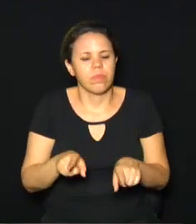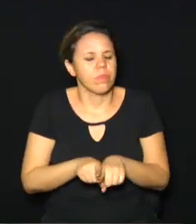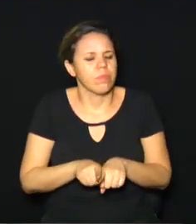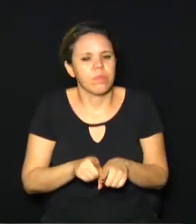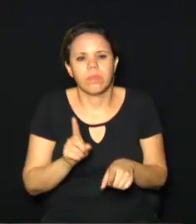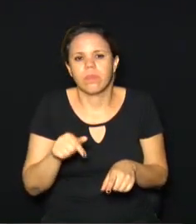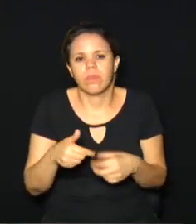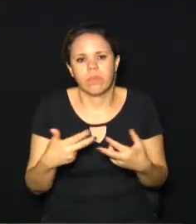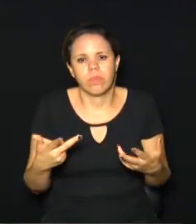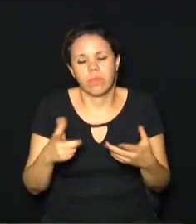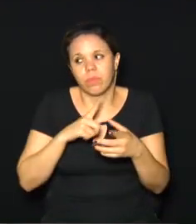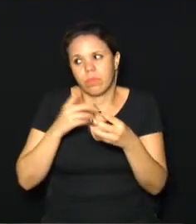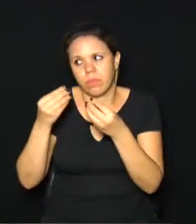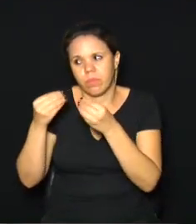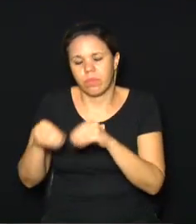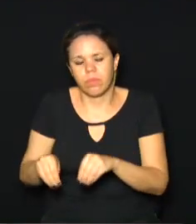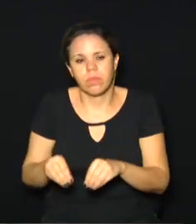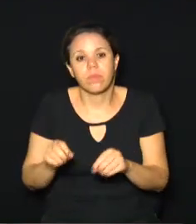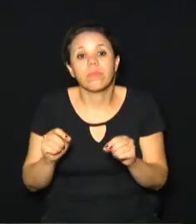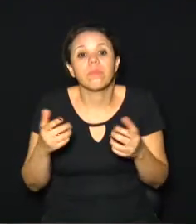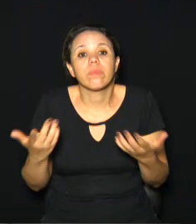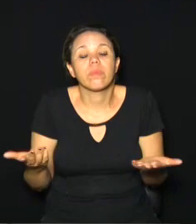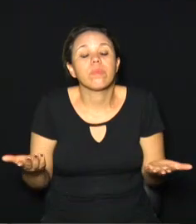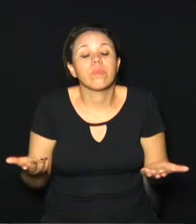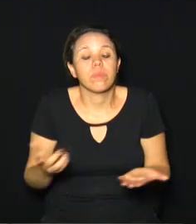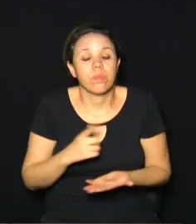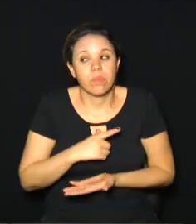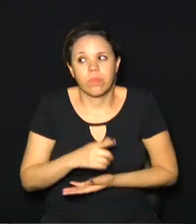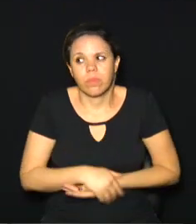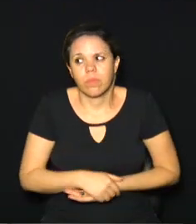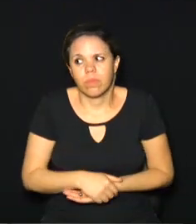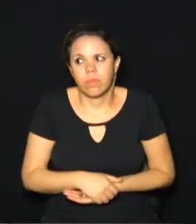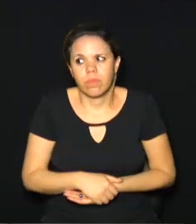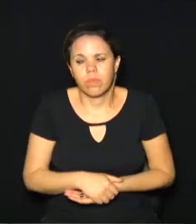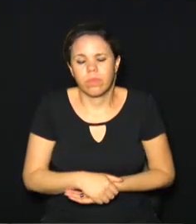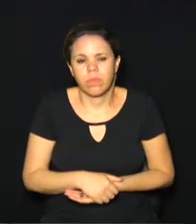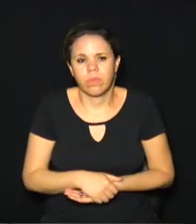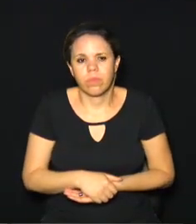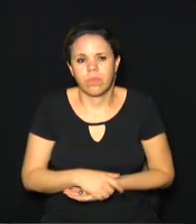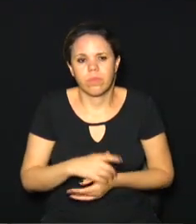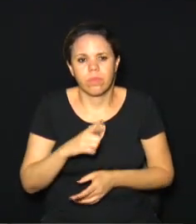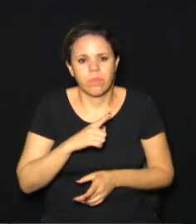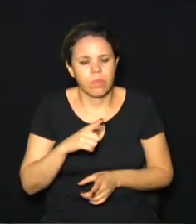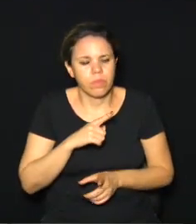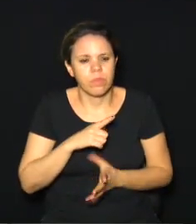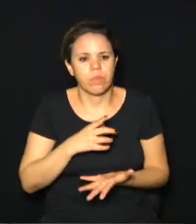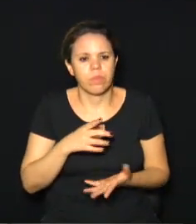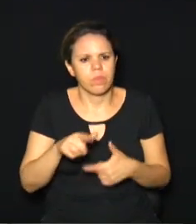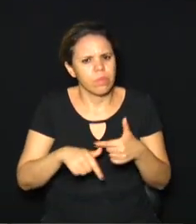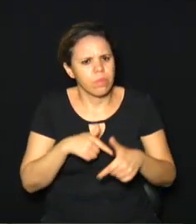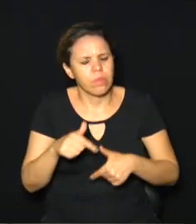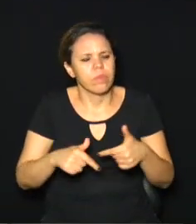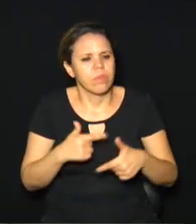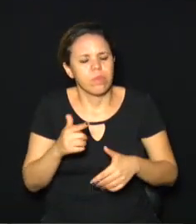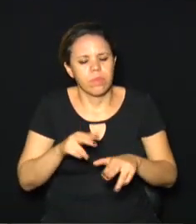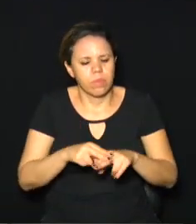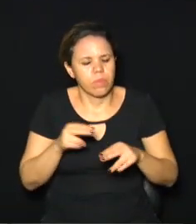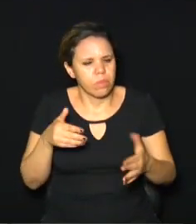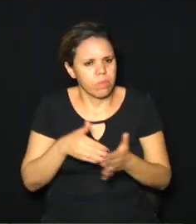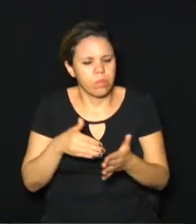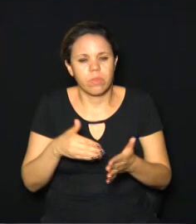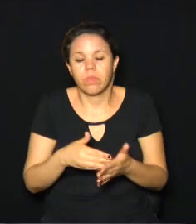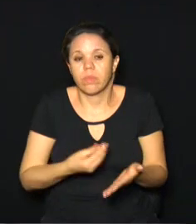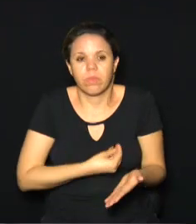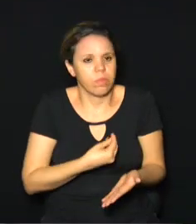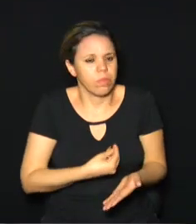no caso houve um prejuízo aí, quer dizer, então houve uma supressão dessas atividades por conta das limitações que nós estamos